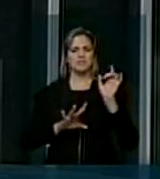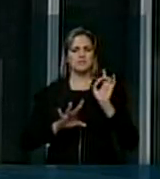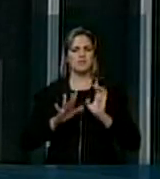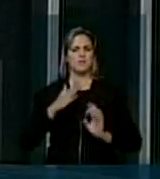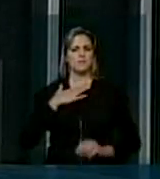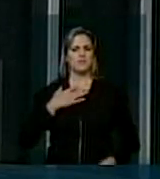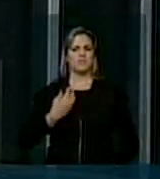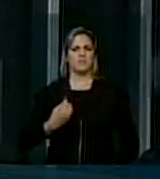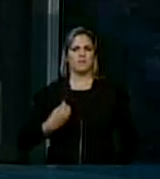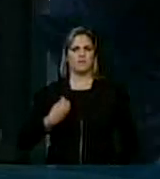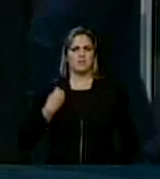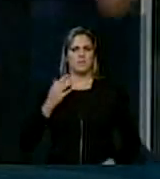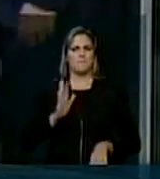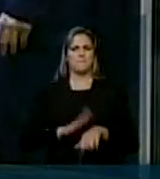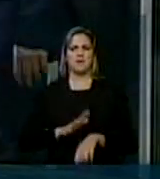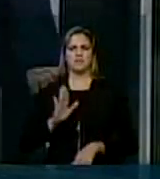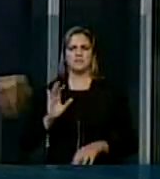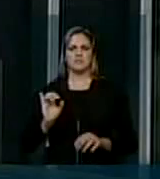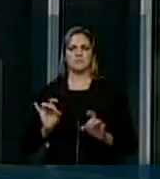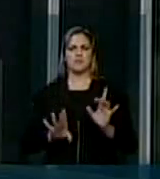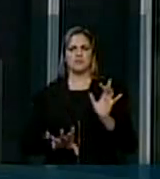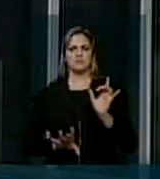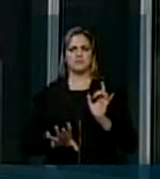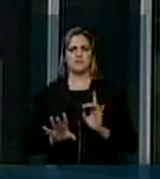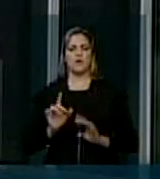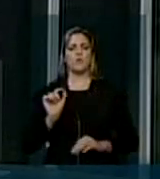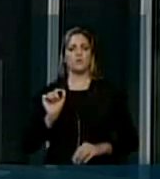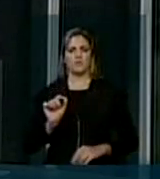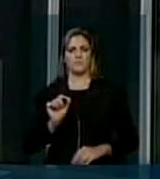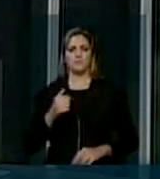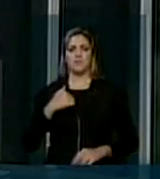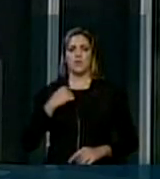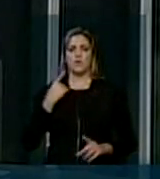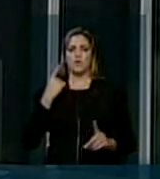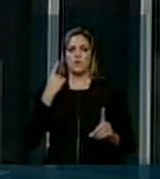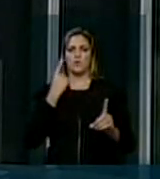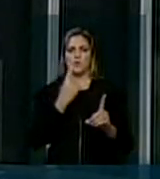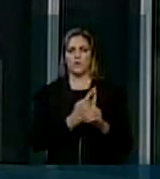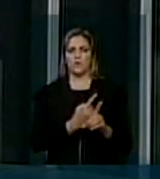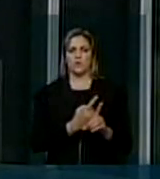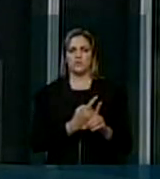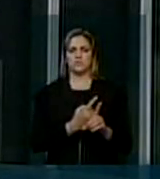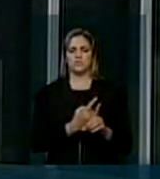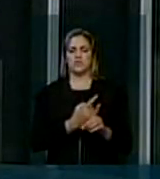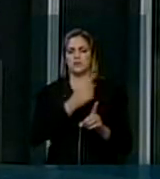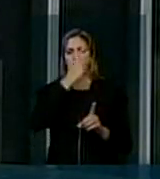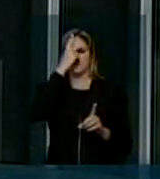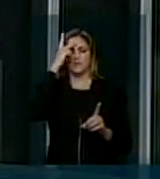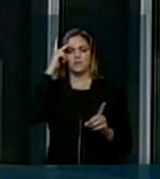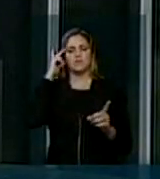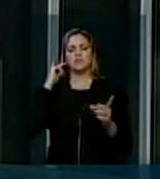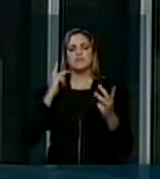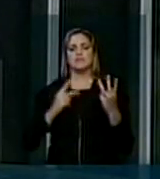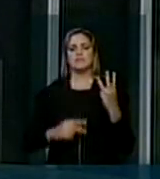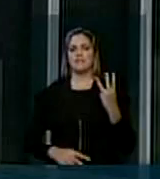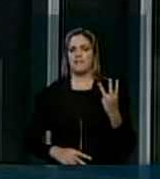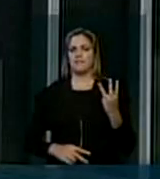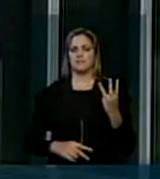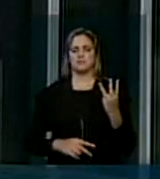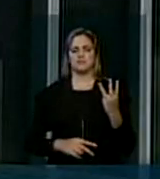toda a minha vida, que foi o encontro que tive com 3 das pessoas